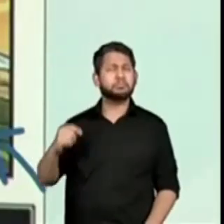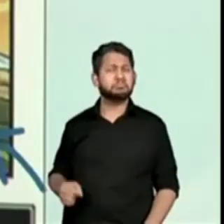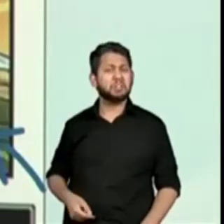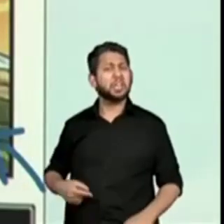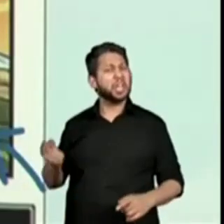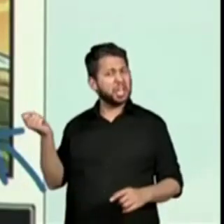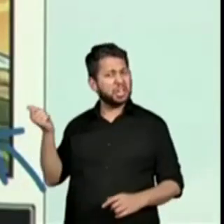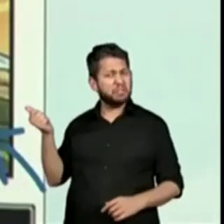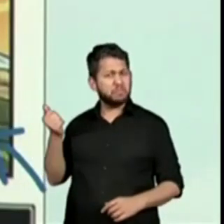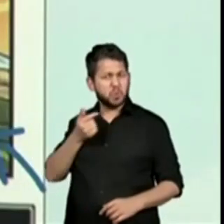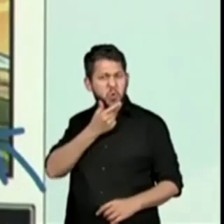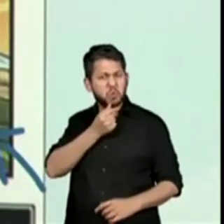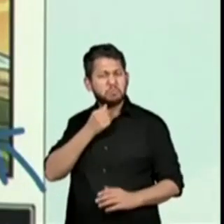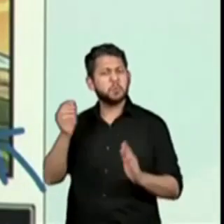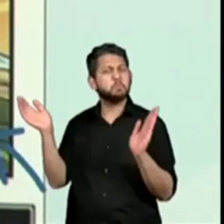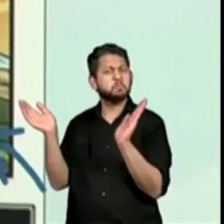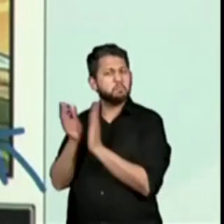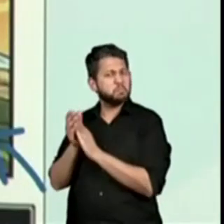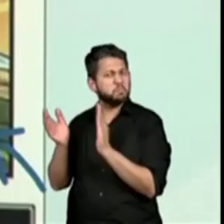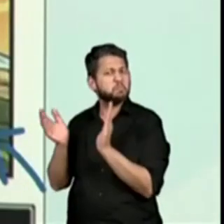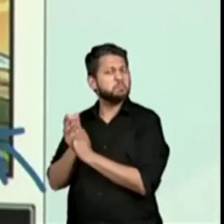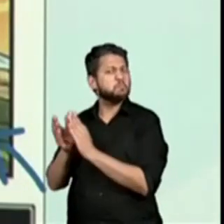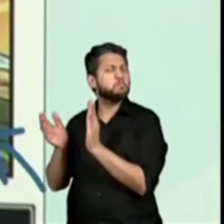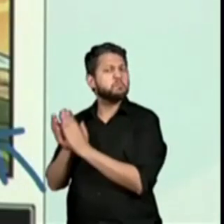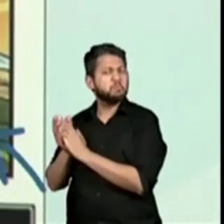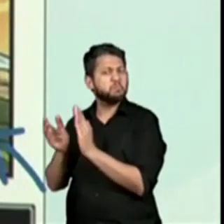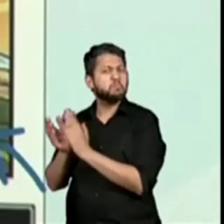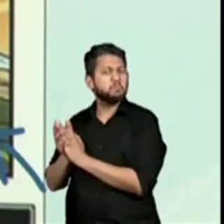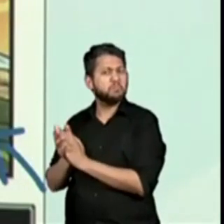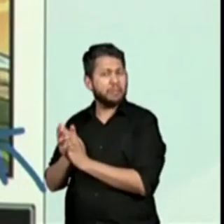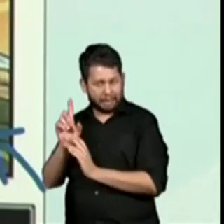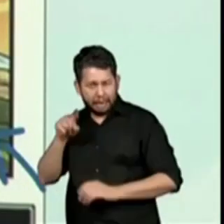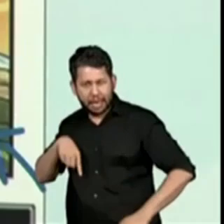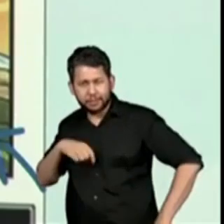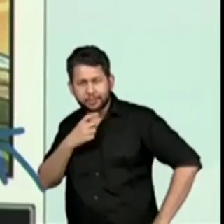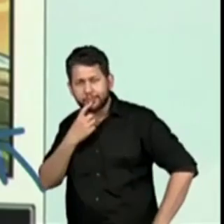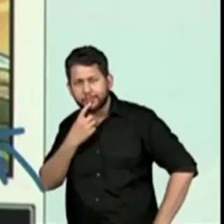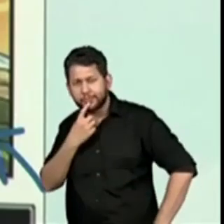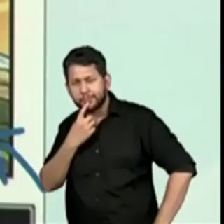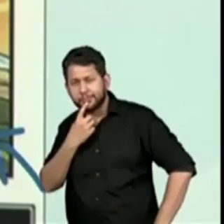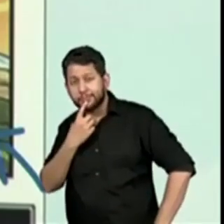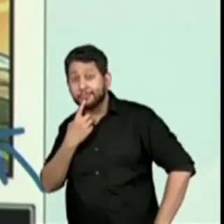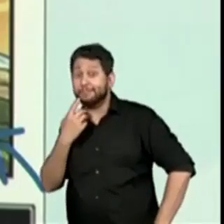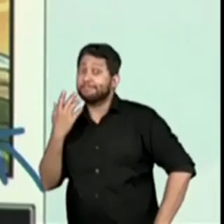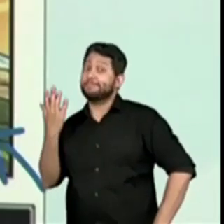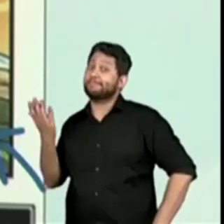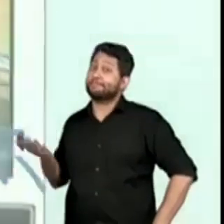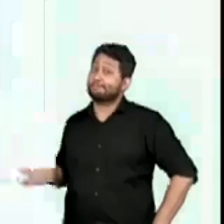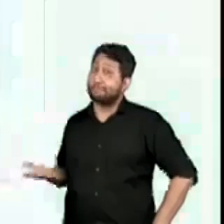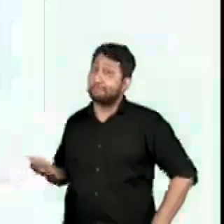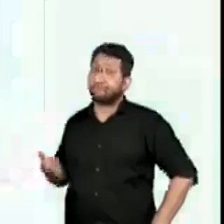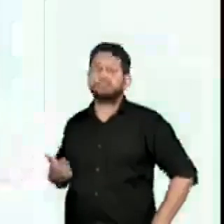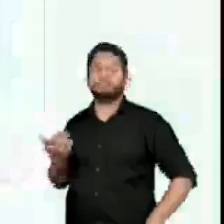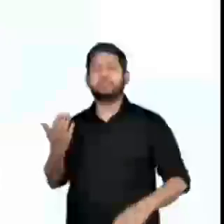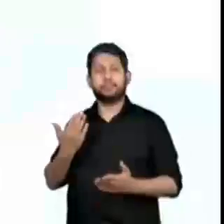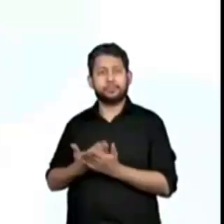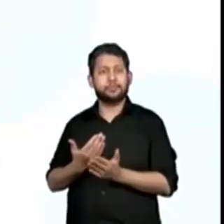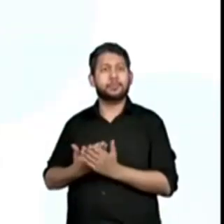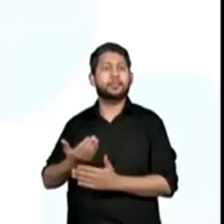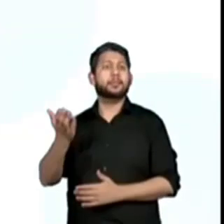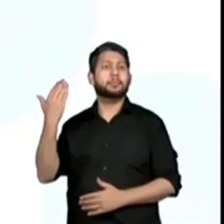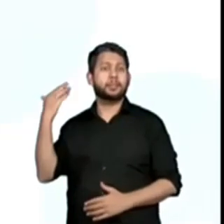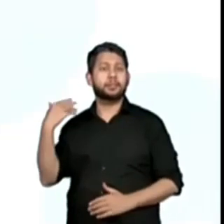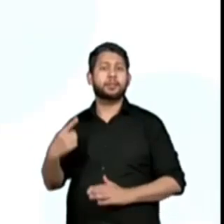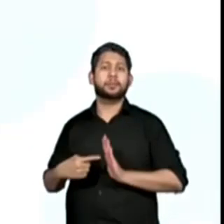pergunta. Um herói exemplar, não? E foi justamente onde eu parei na aula